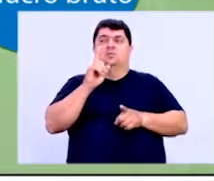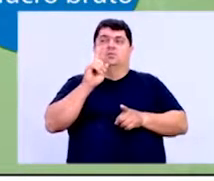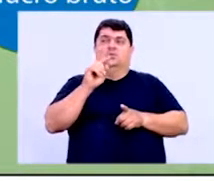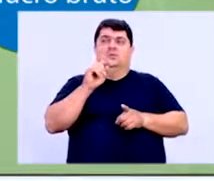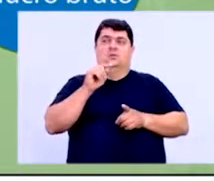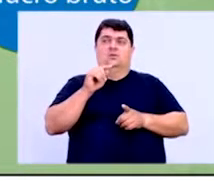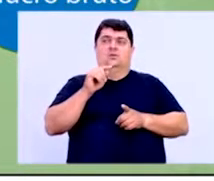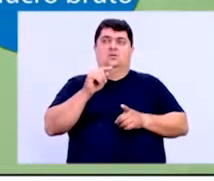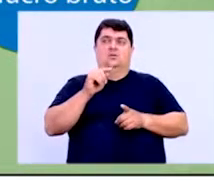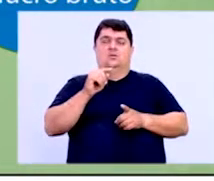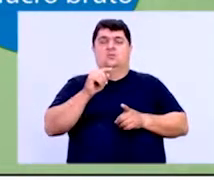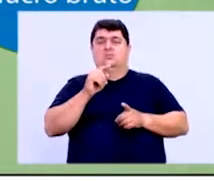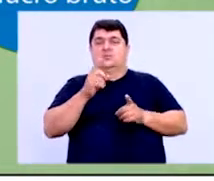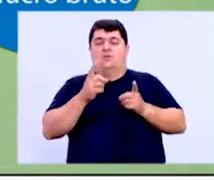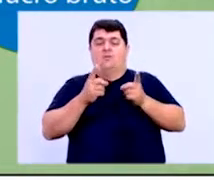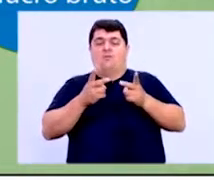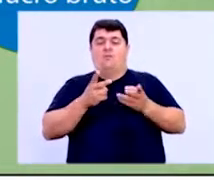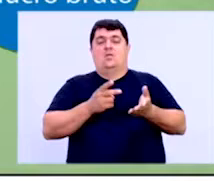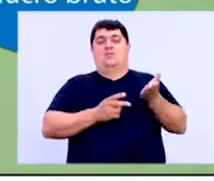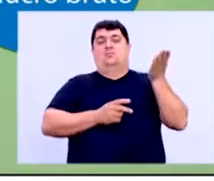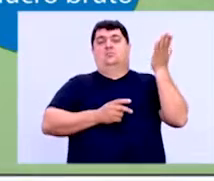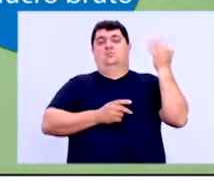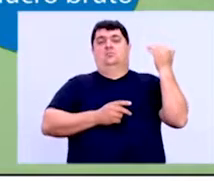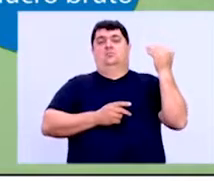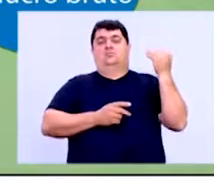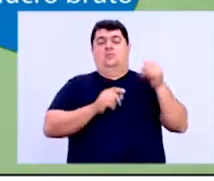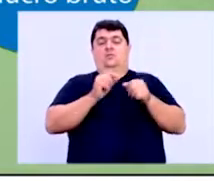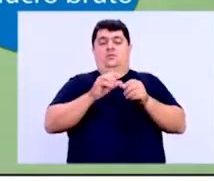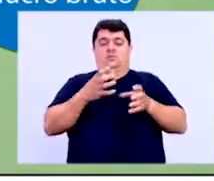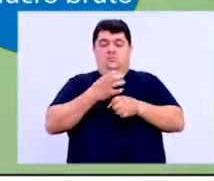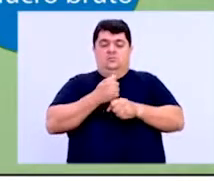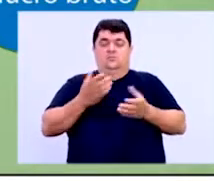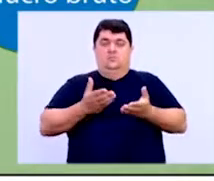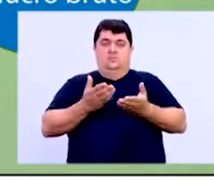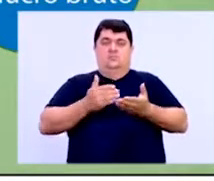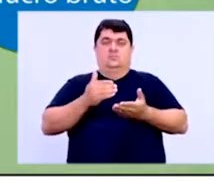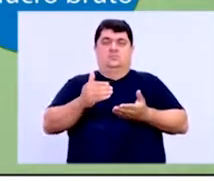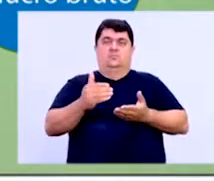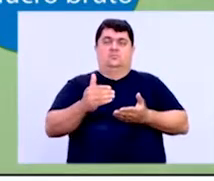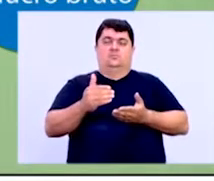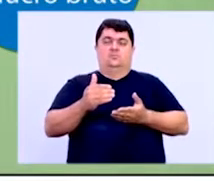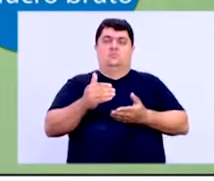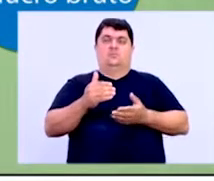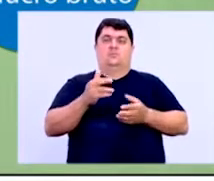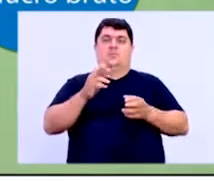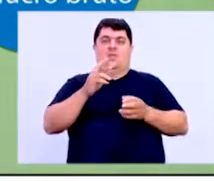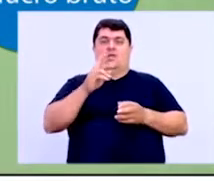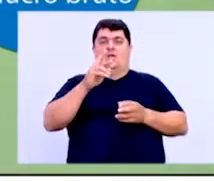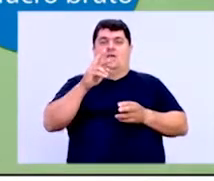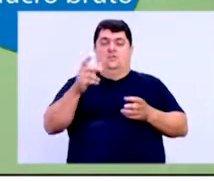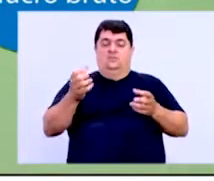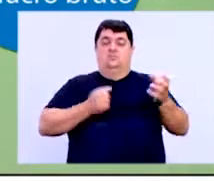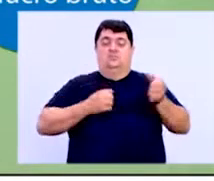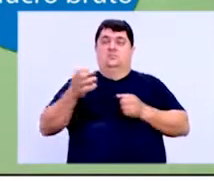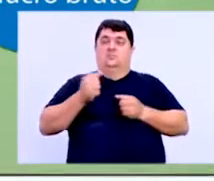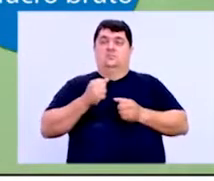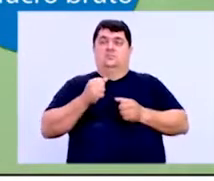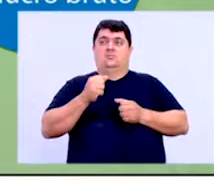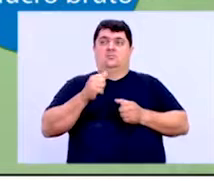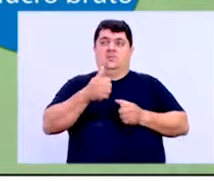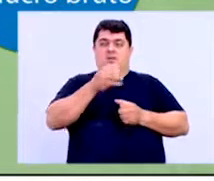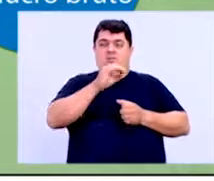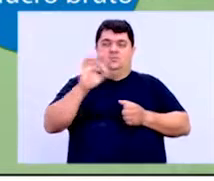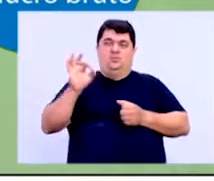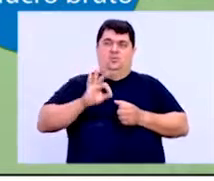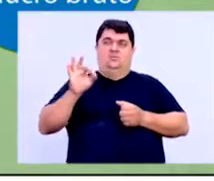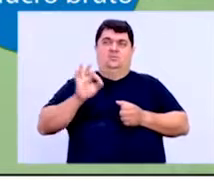Vendo as vendas passadas e fazendo um cálculo sobre ela. Então, a nossa receita passada foi